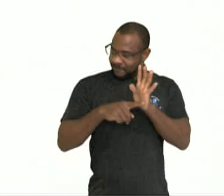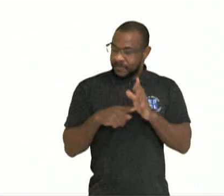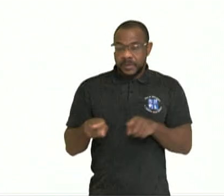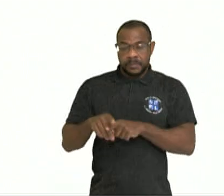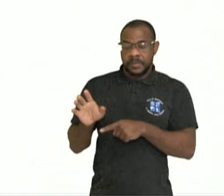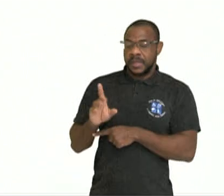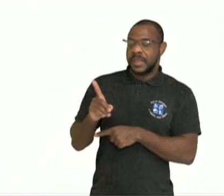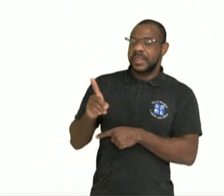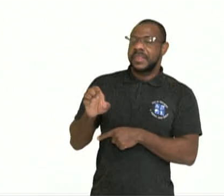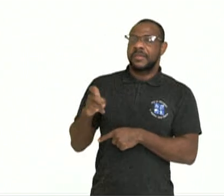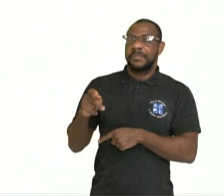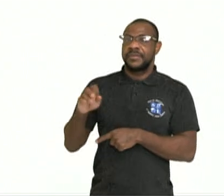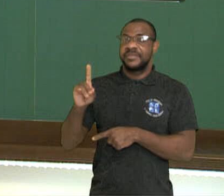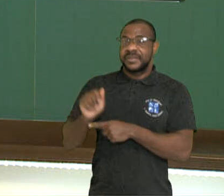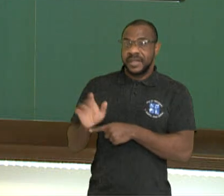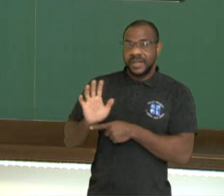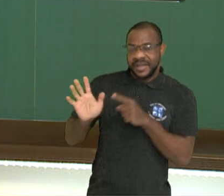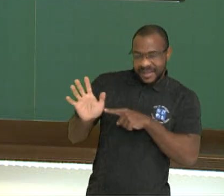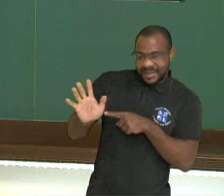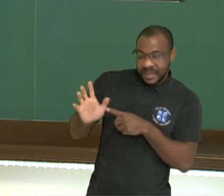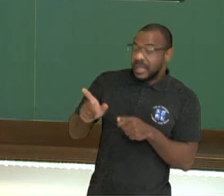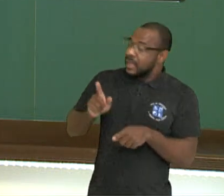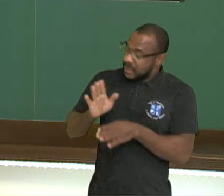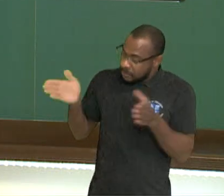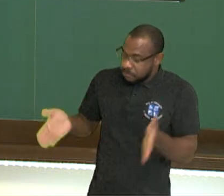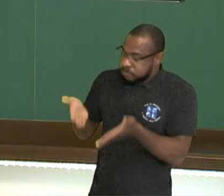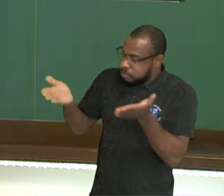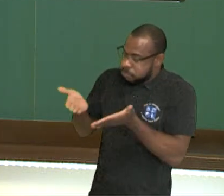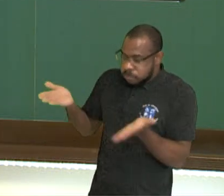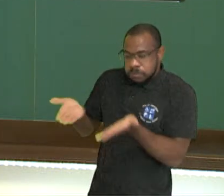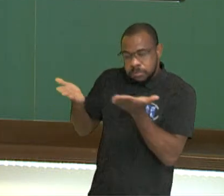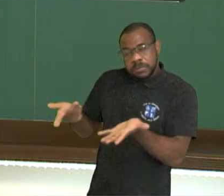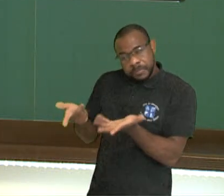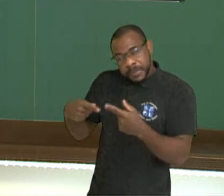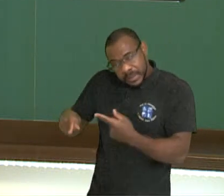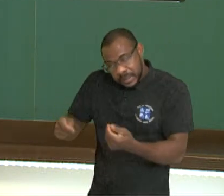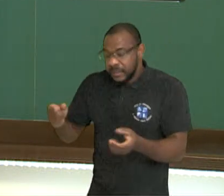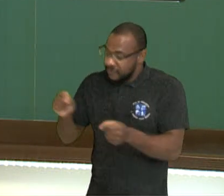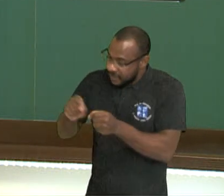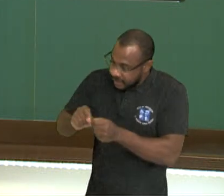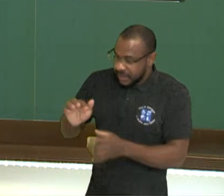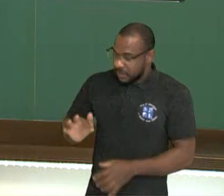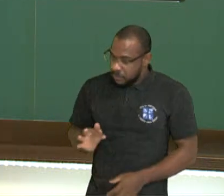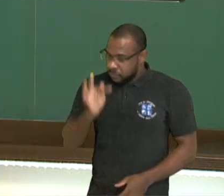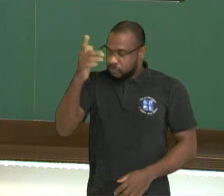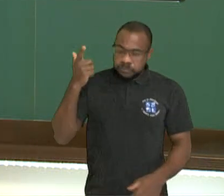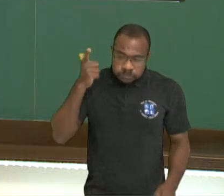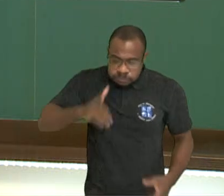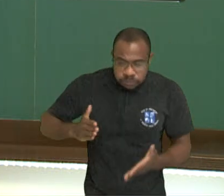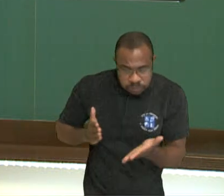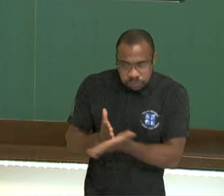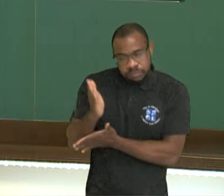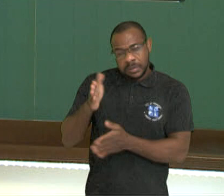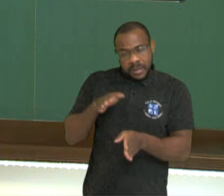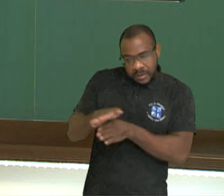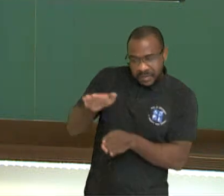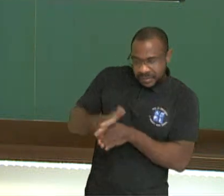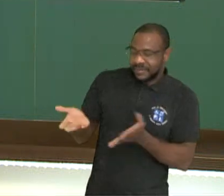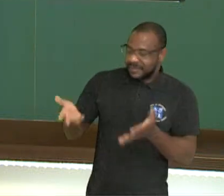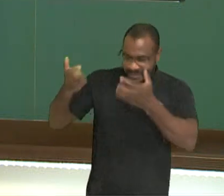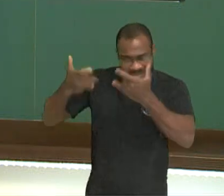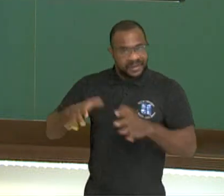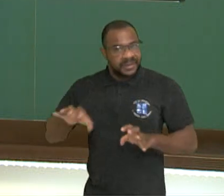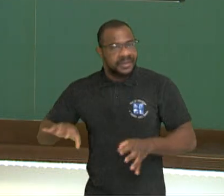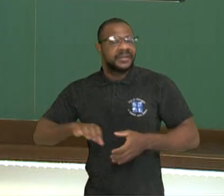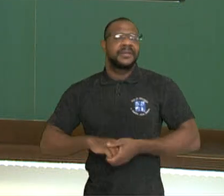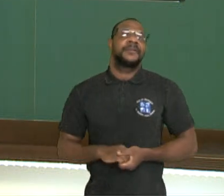despedida ela faz um reforço, ela tenta motivar o jovem a cumprir, a realizar esses desafios, esses conselhos e assim